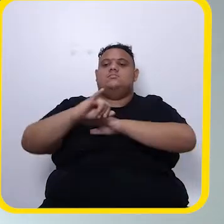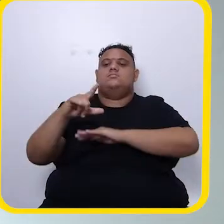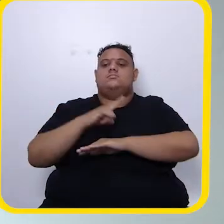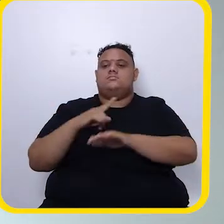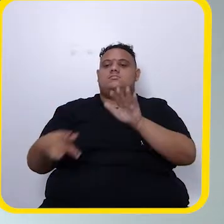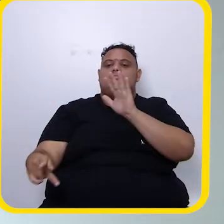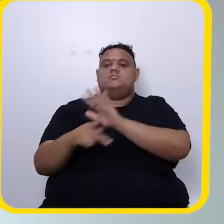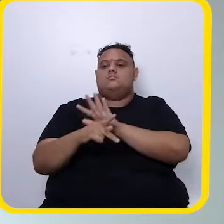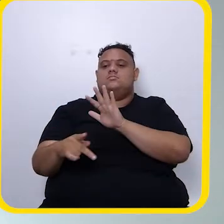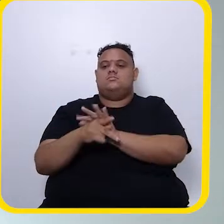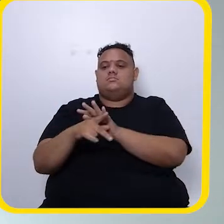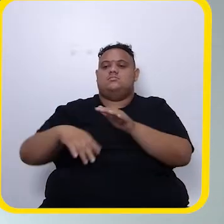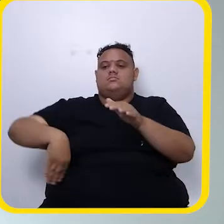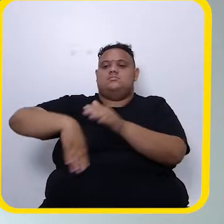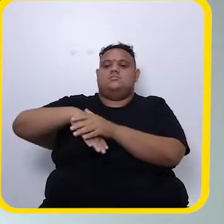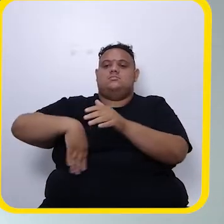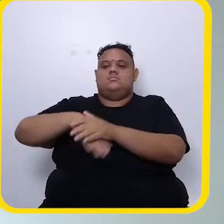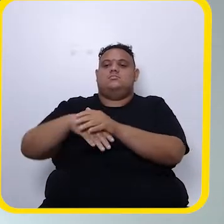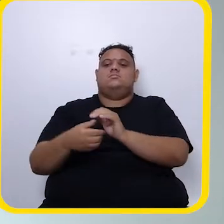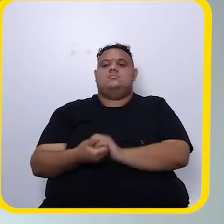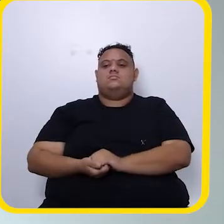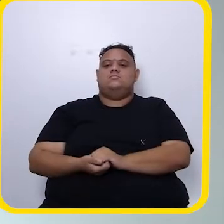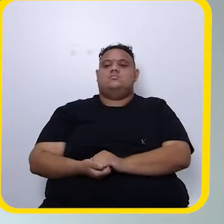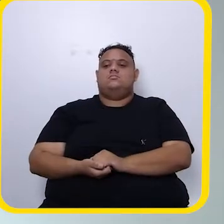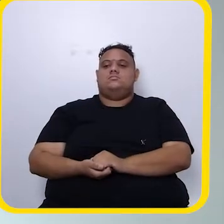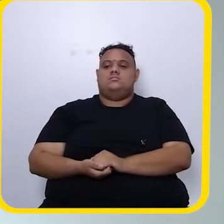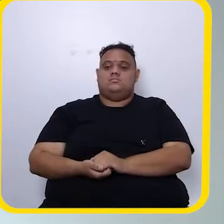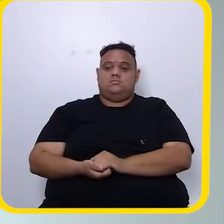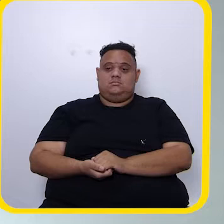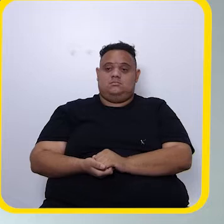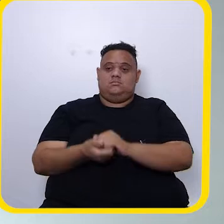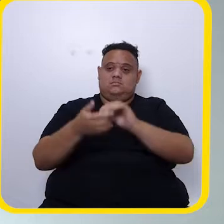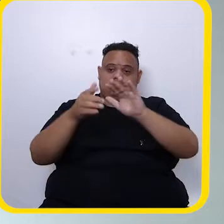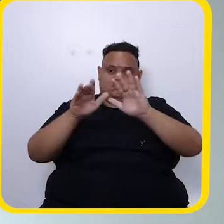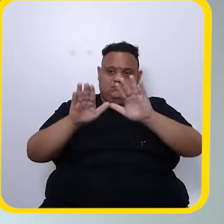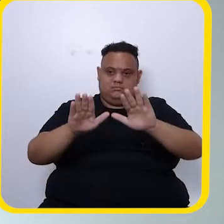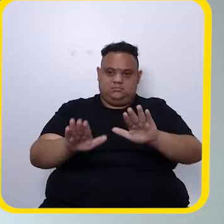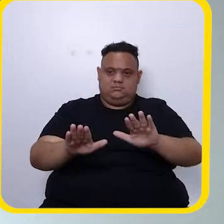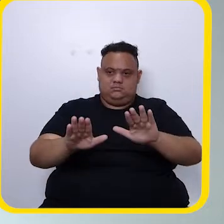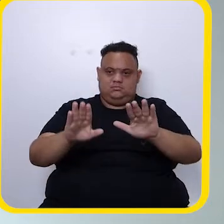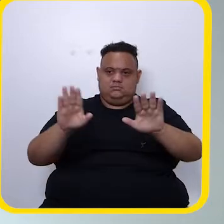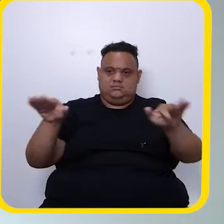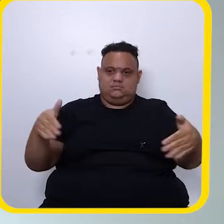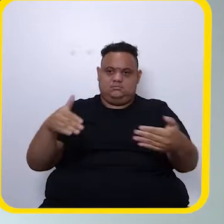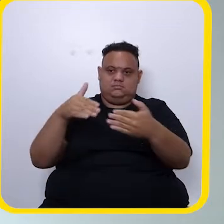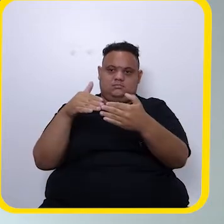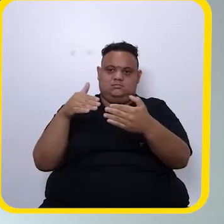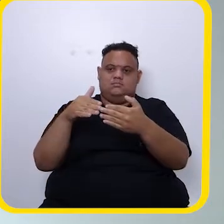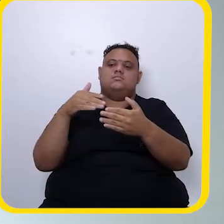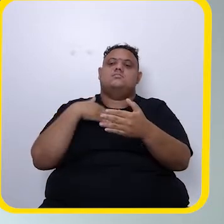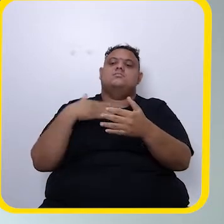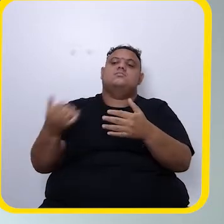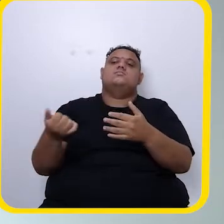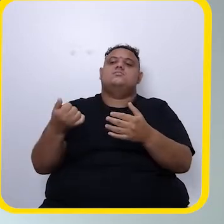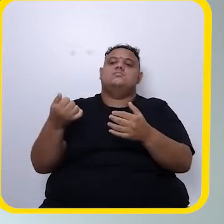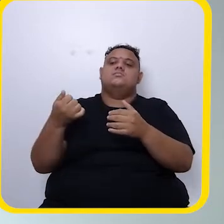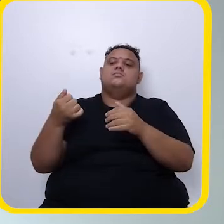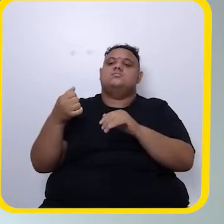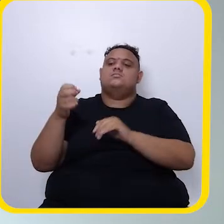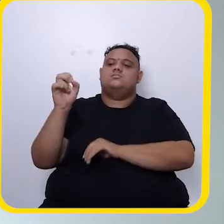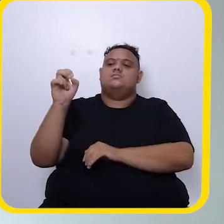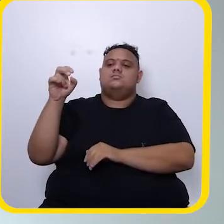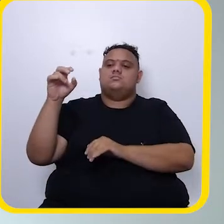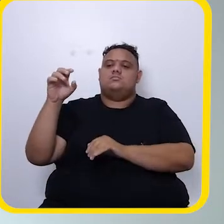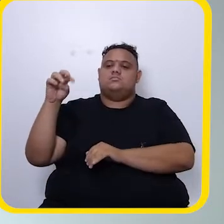ilhas têm suas próprias seleções de futebol. Porém, né, de acordo com os critérios da ONU,